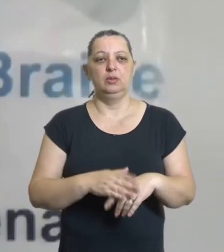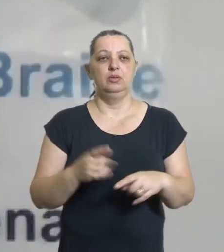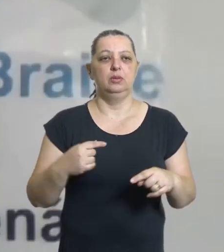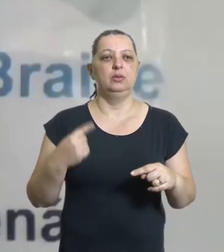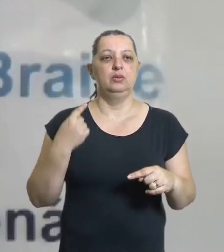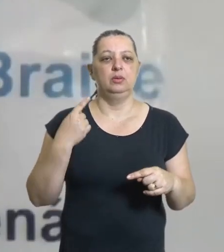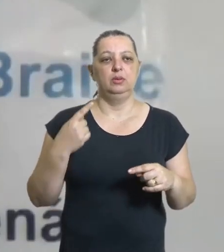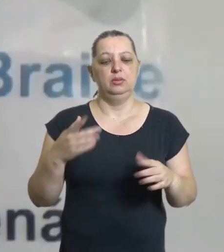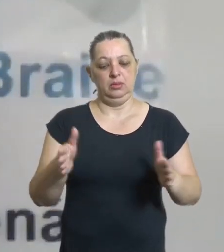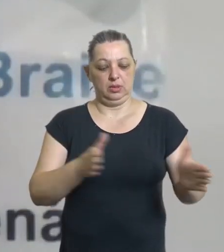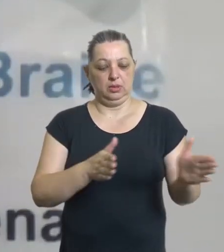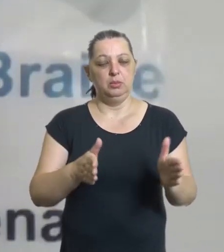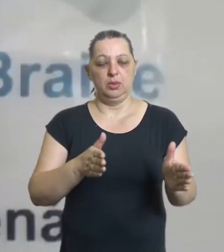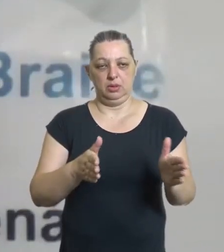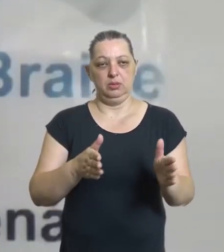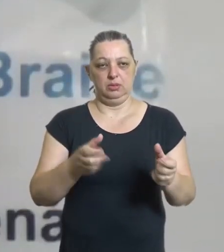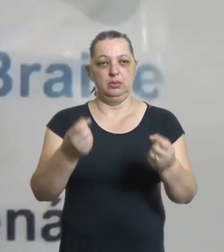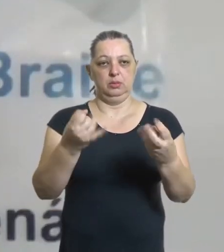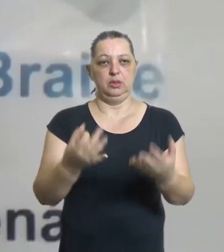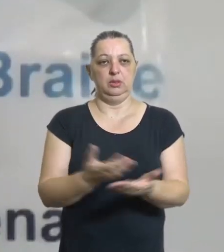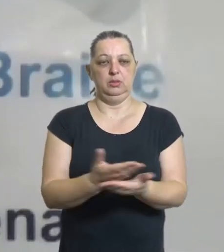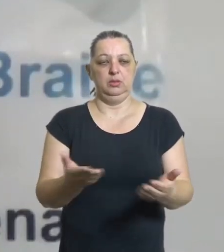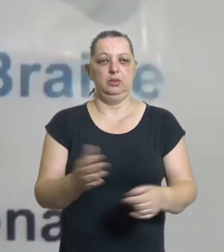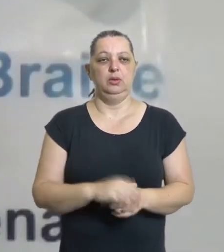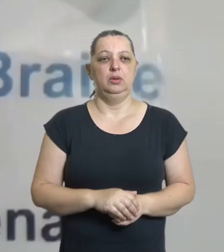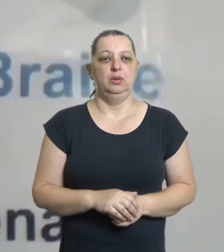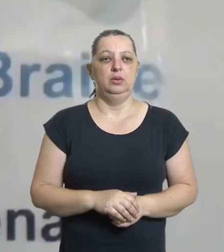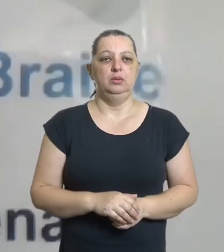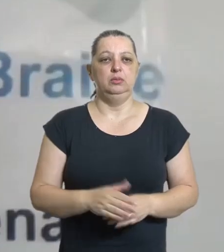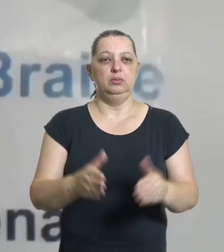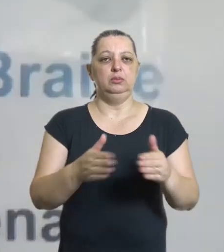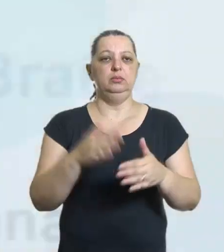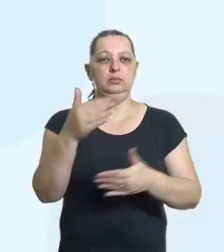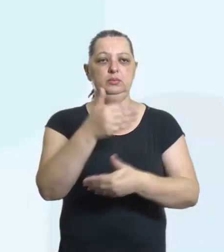poder falar com vocês. PPT 11, por favor.